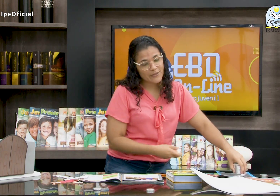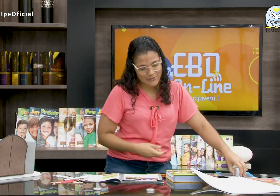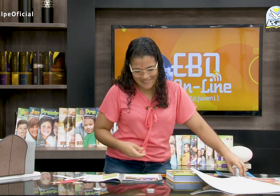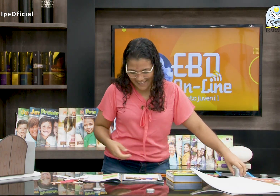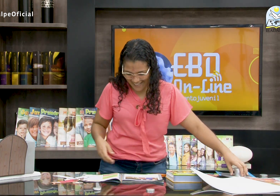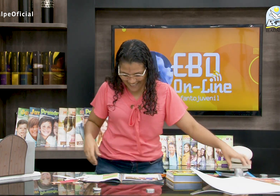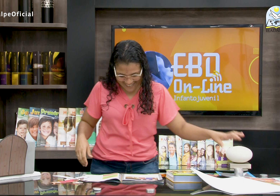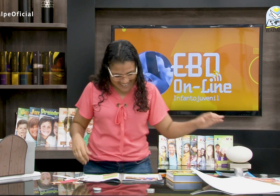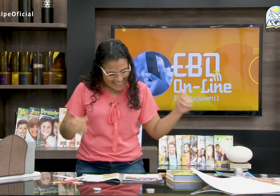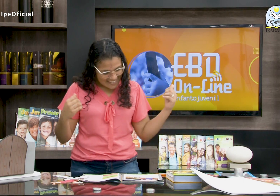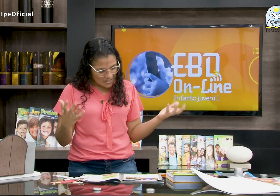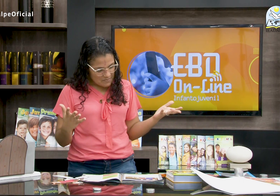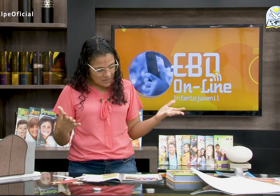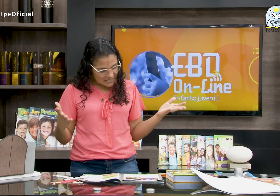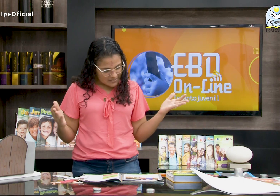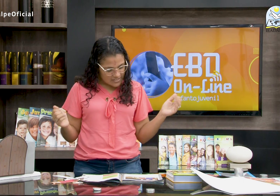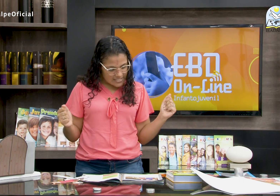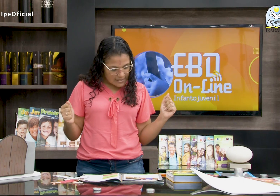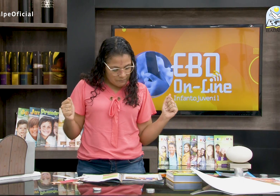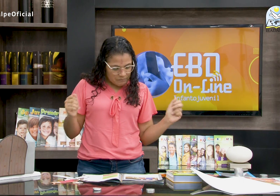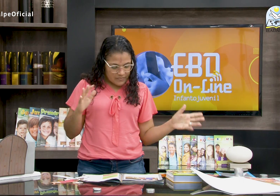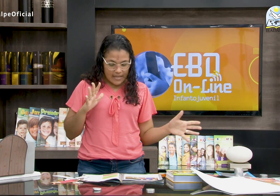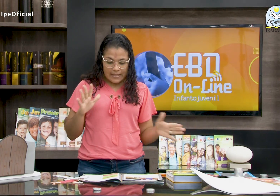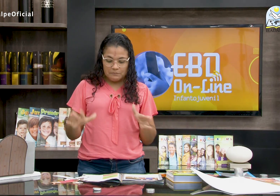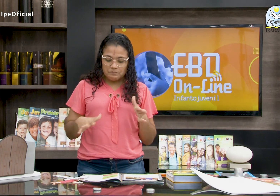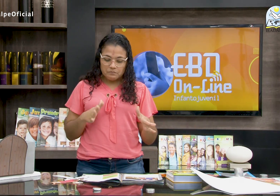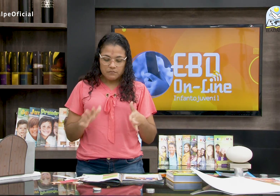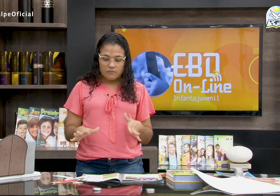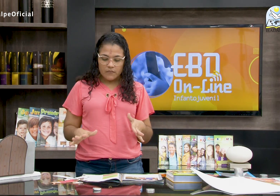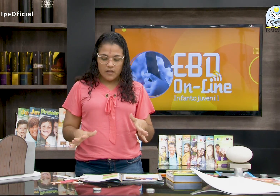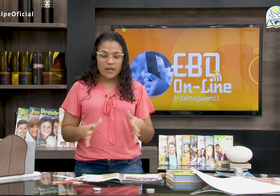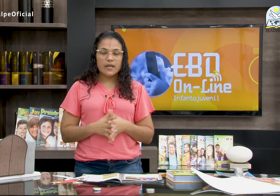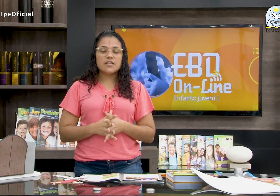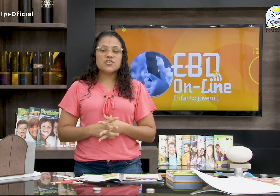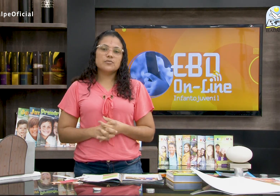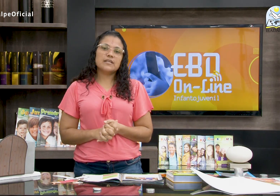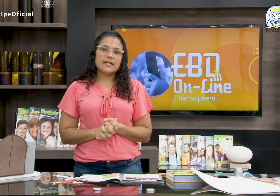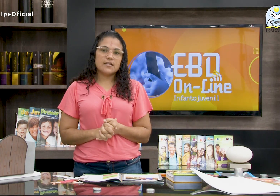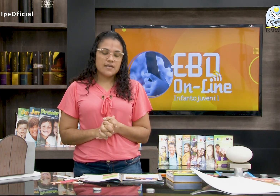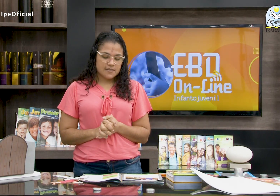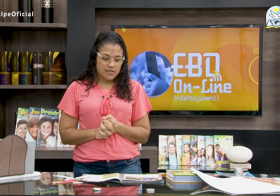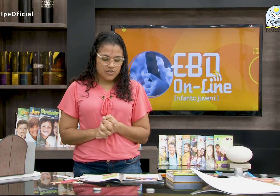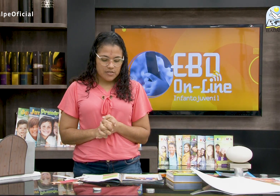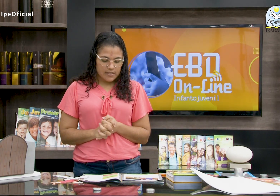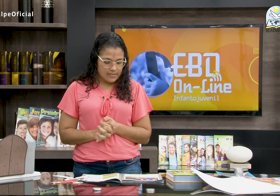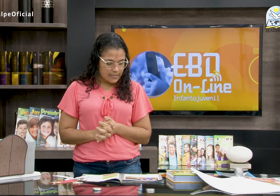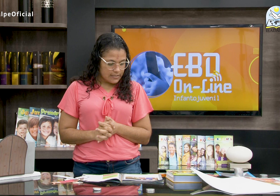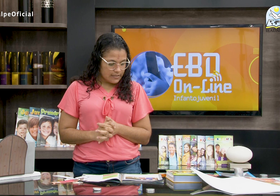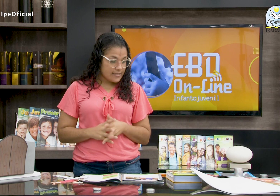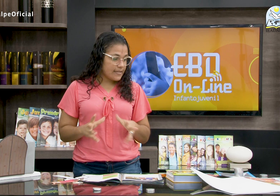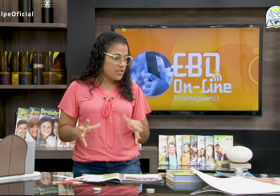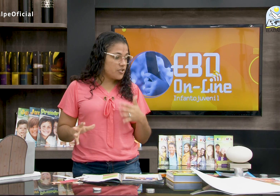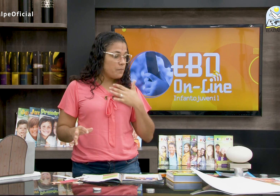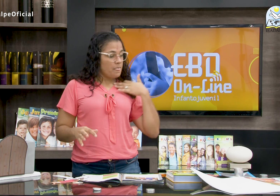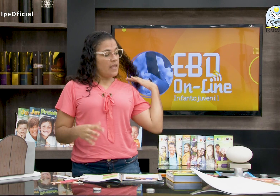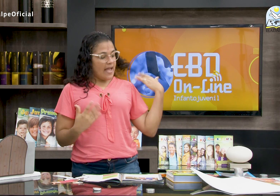criança é curiosa, né? Então é importante você tá deixando